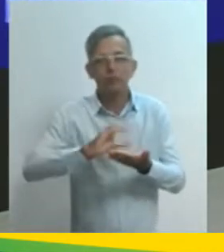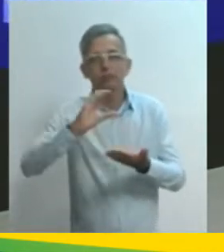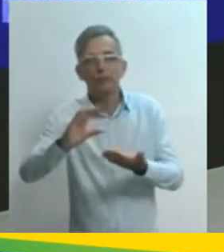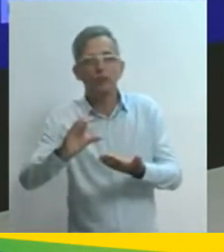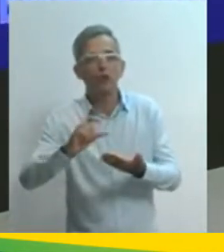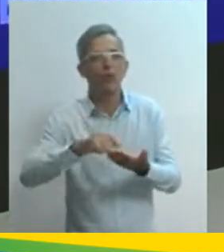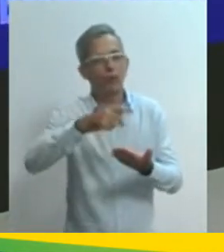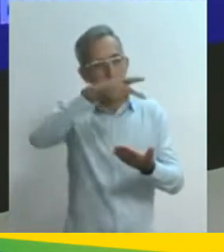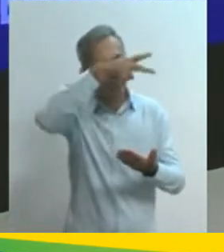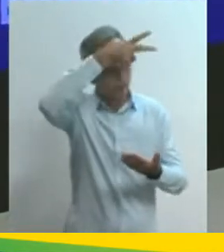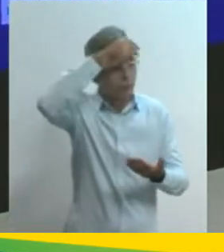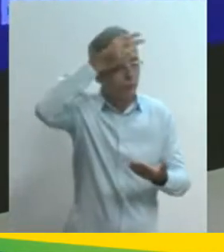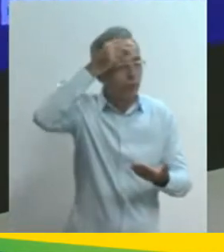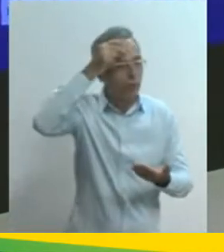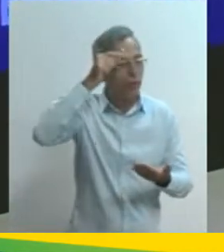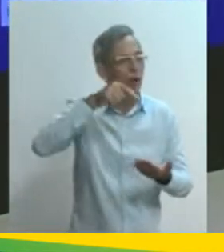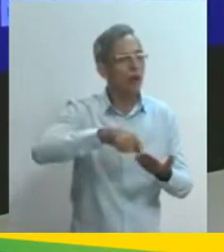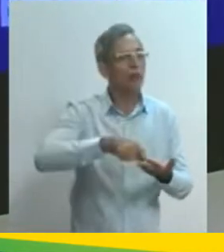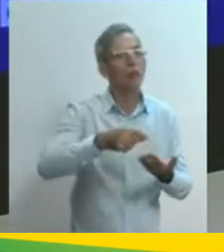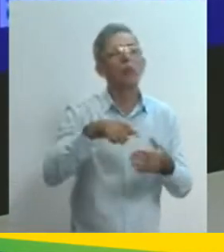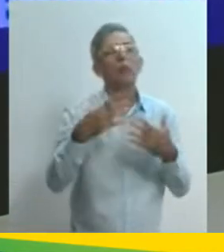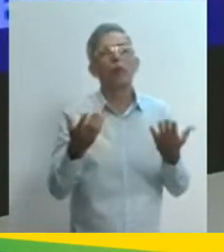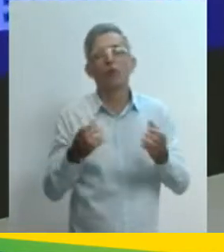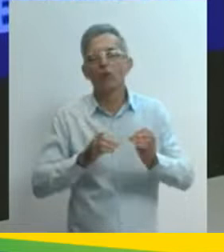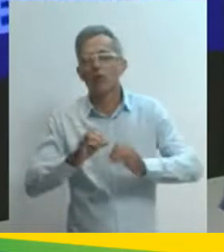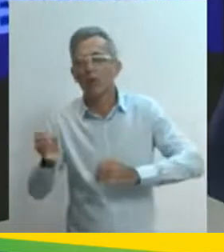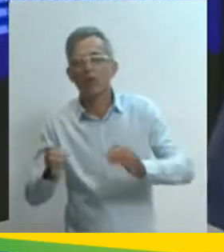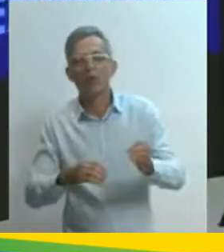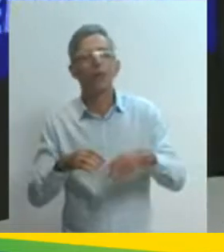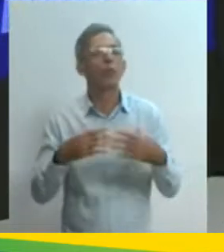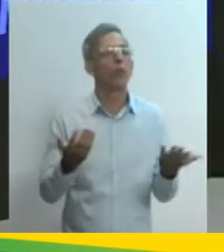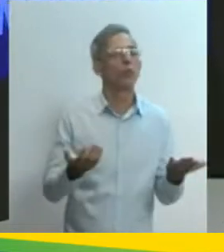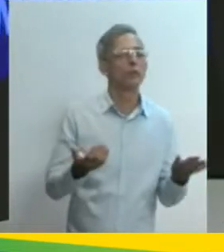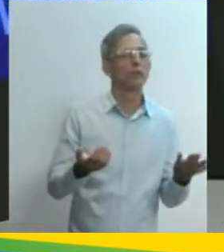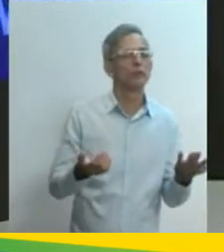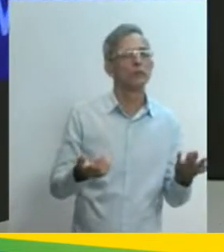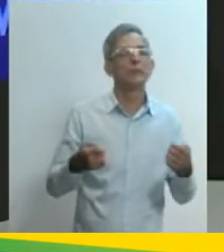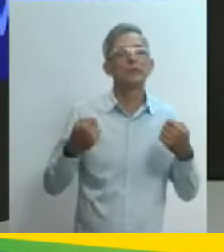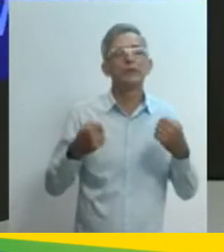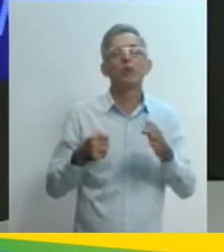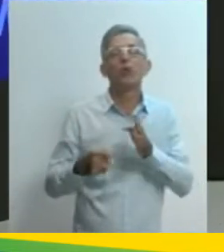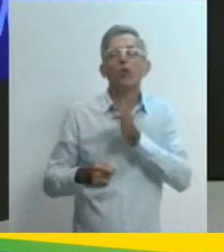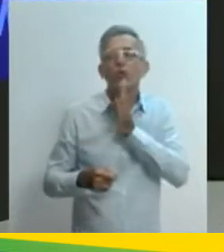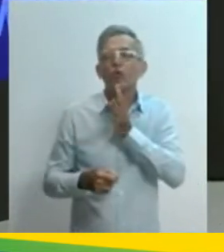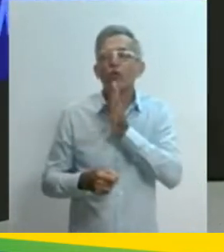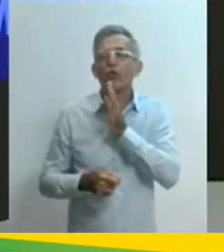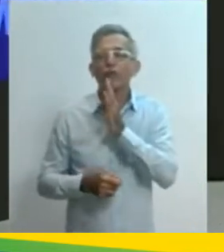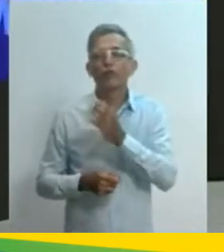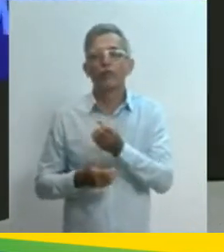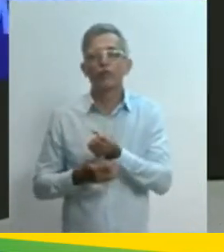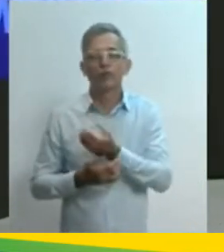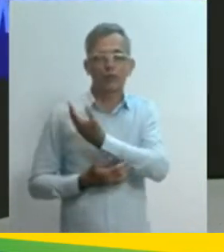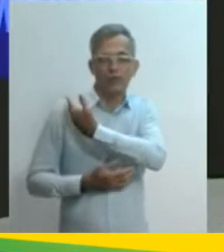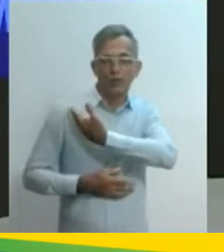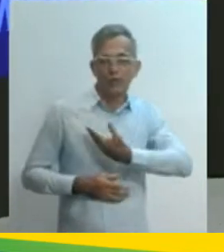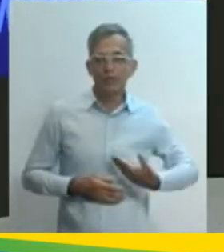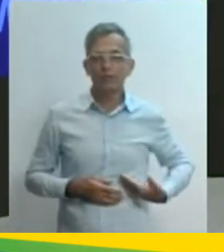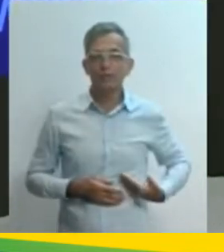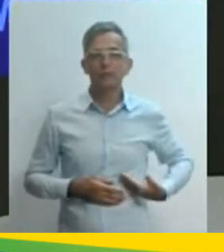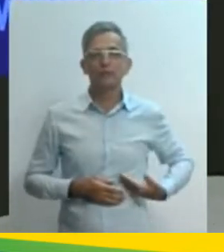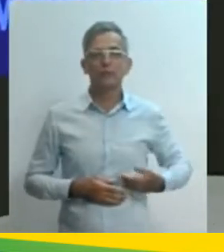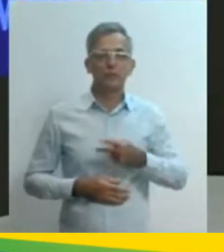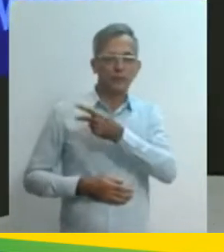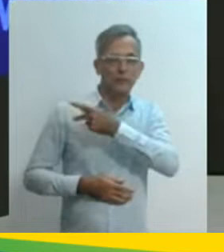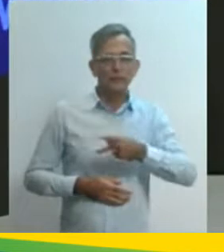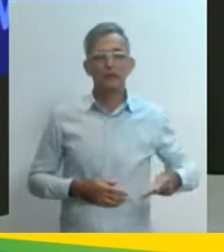municípios não precisa saber qual obra ou qual a demanda tem que conhecer o presidente bolsonaro foi deputado 28